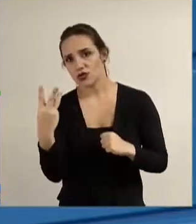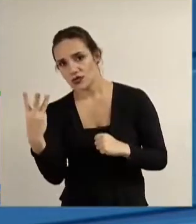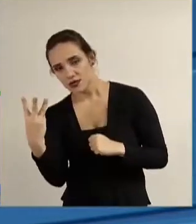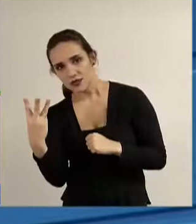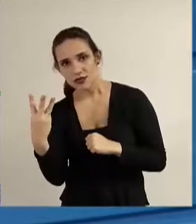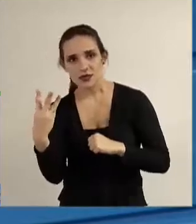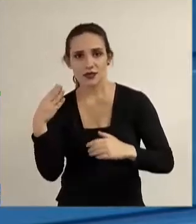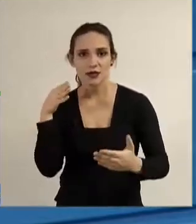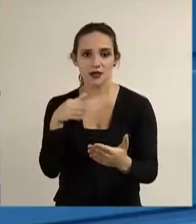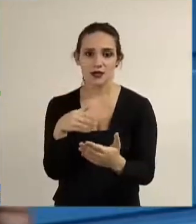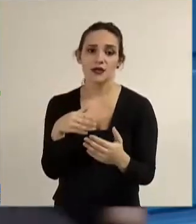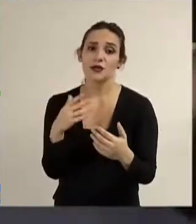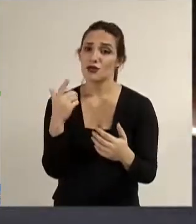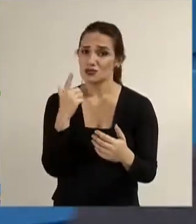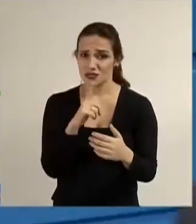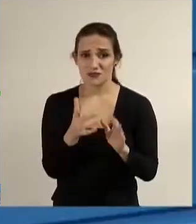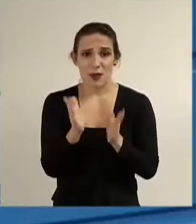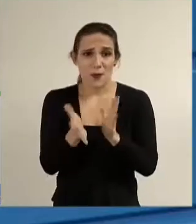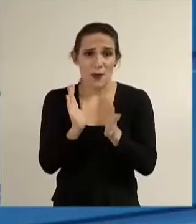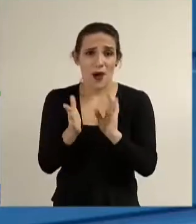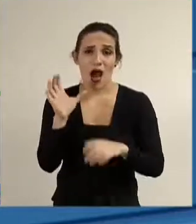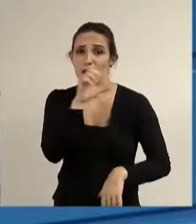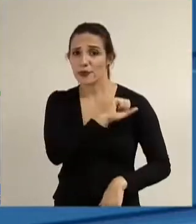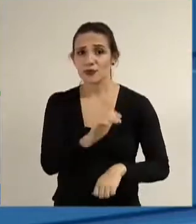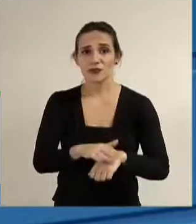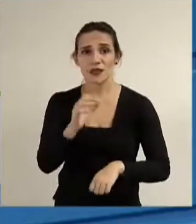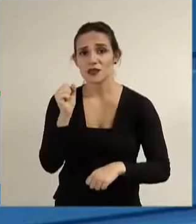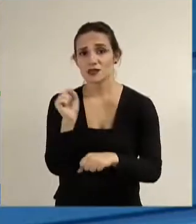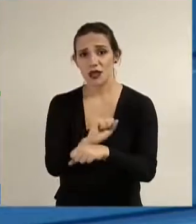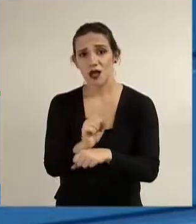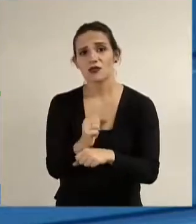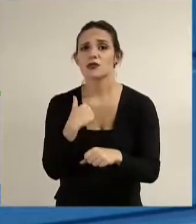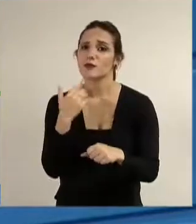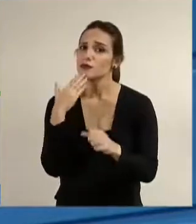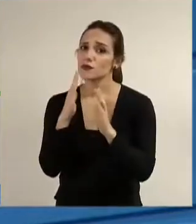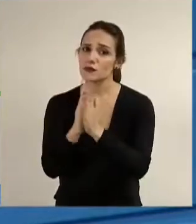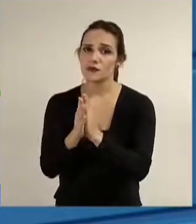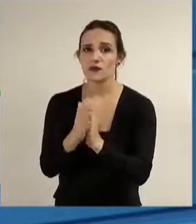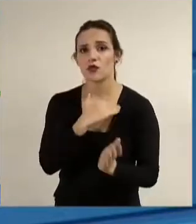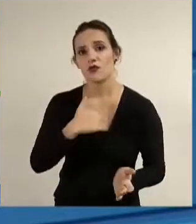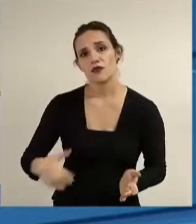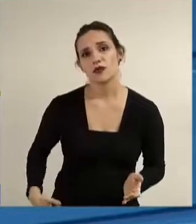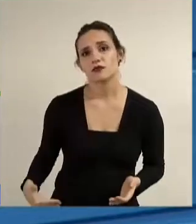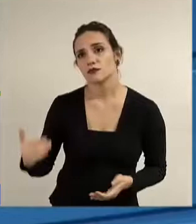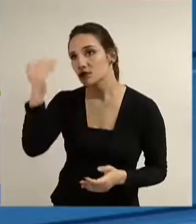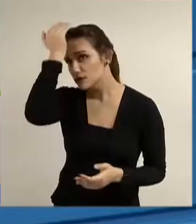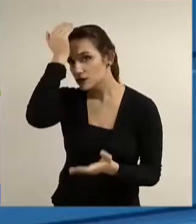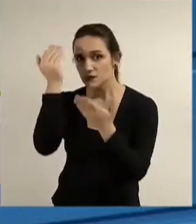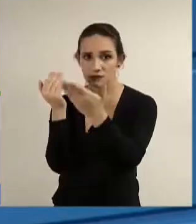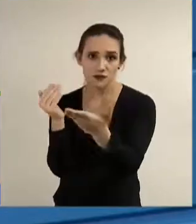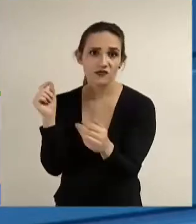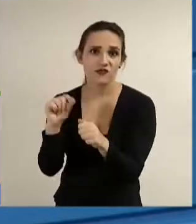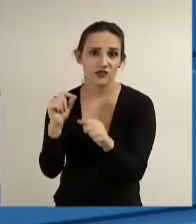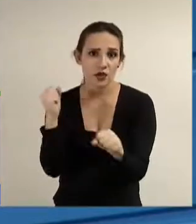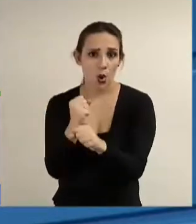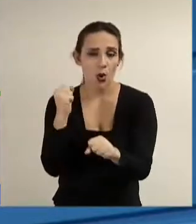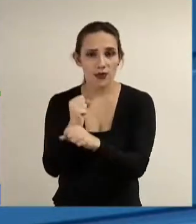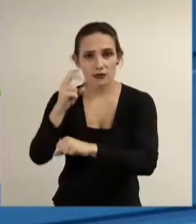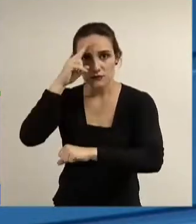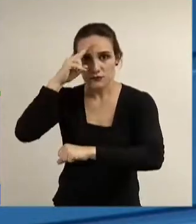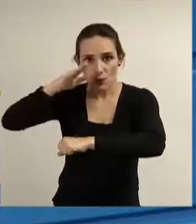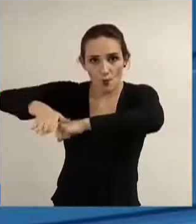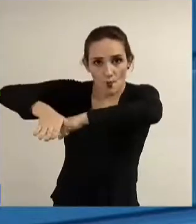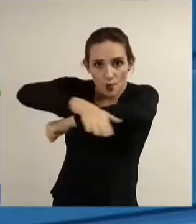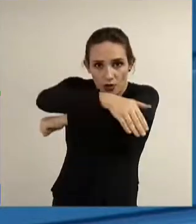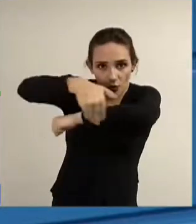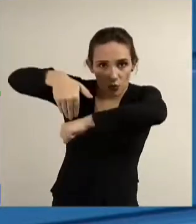Sena, desafogaria o trânsito local. Então, nós estamos solicitando ao governador do Estado esse trabalho de pavimentação.